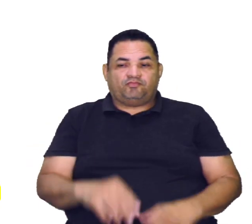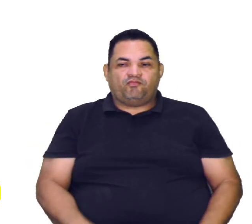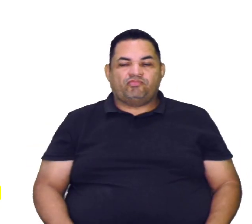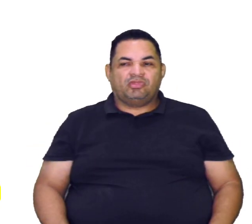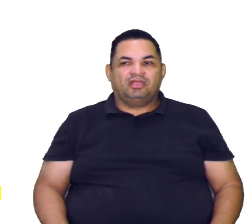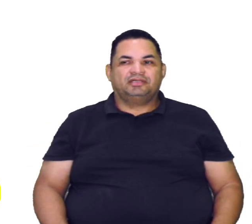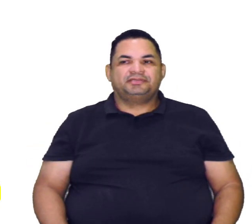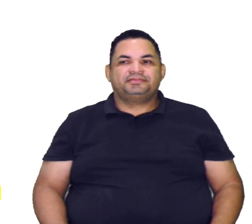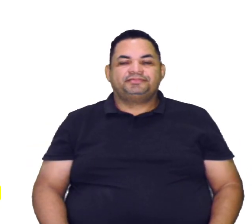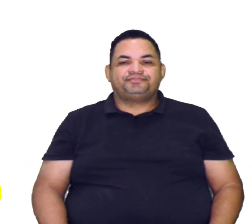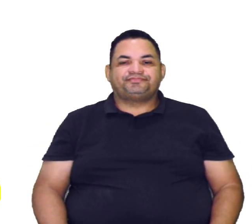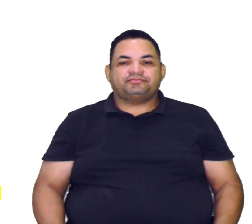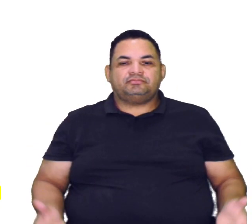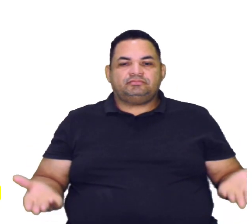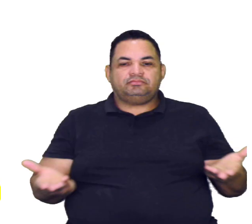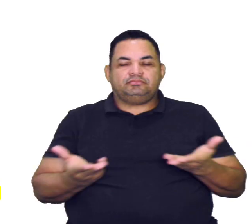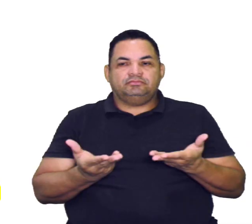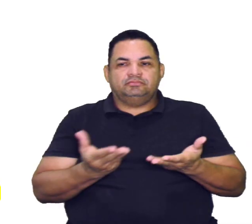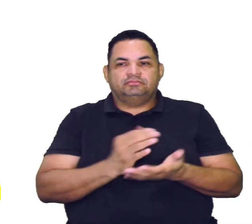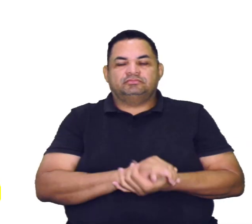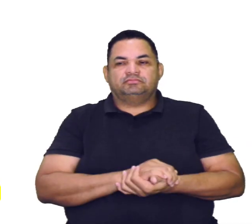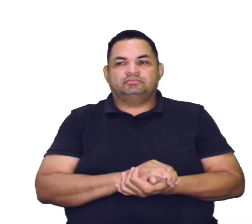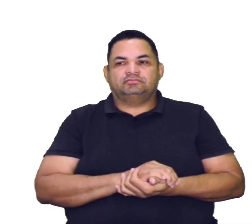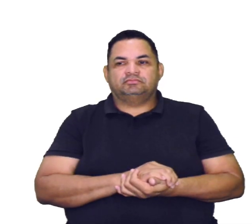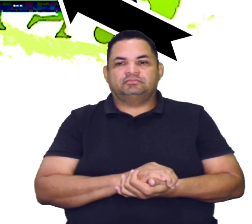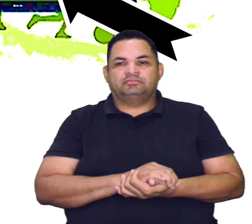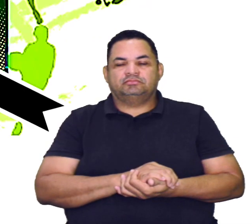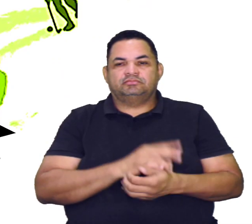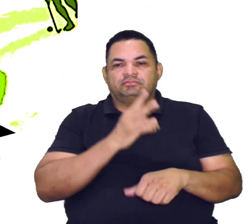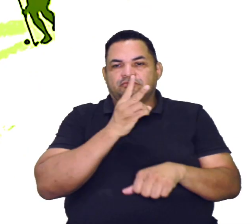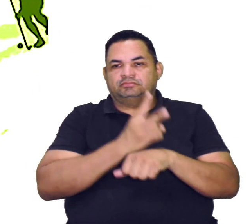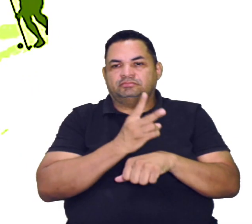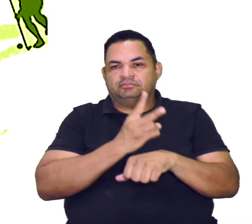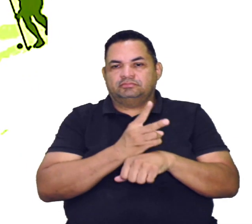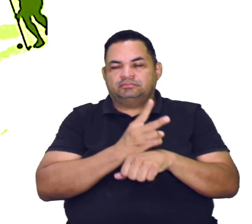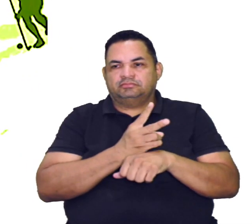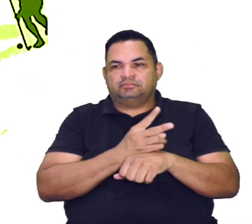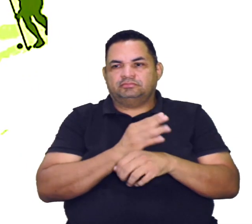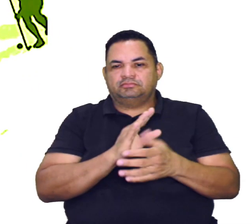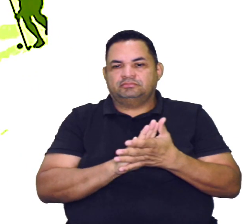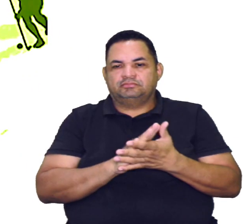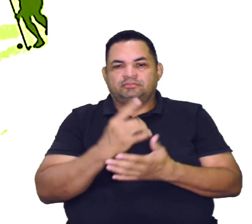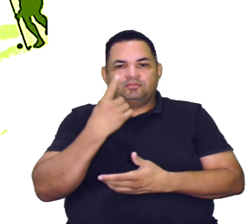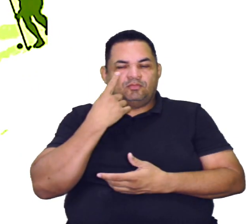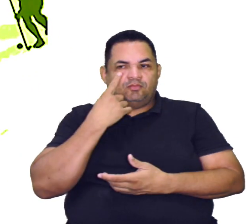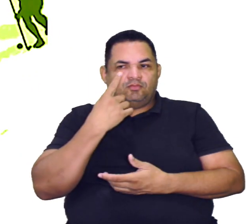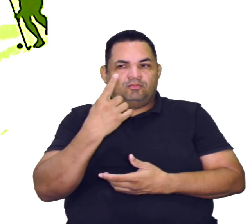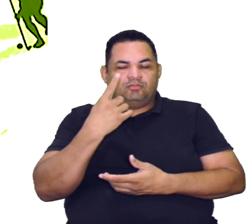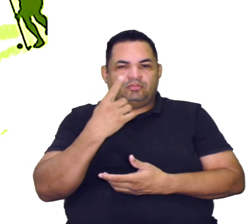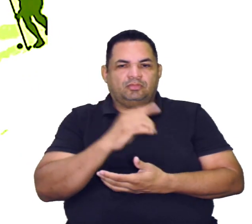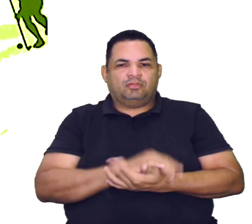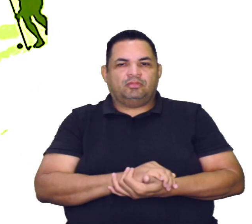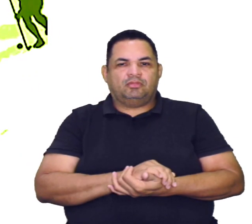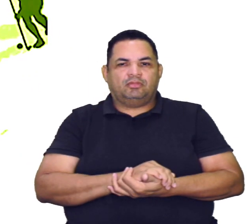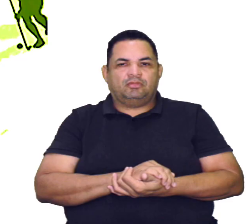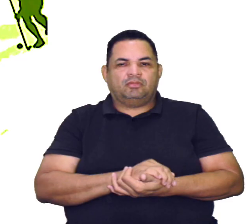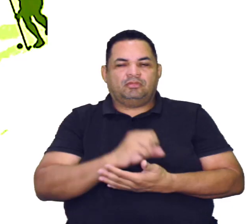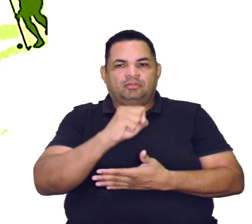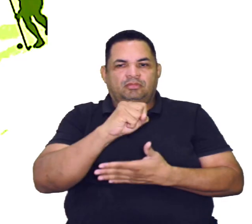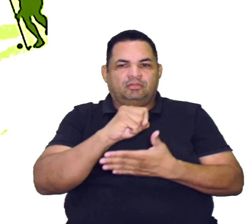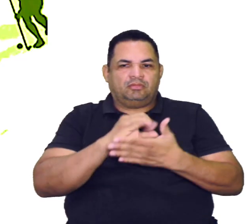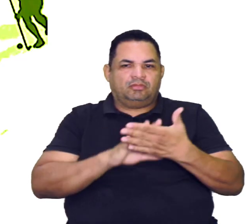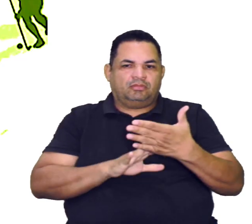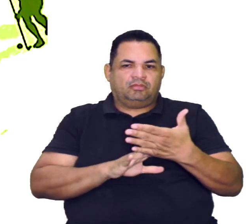dela. E aí agora eu trago uma matéria jornalística para a gente só observar essa questão da